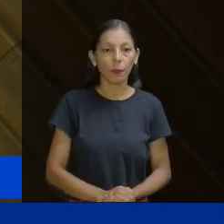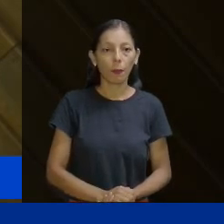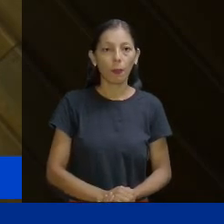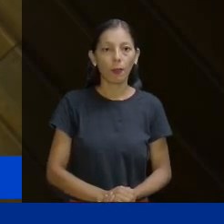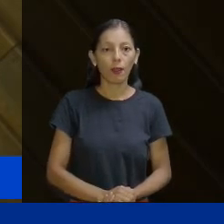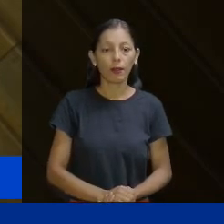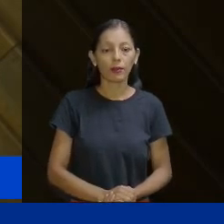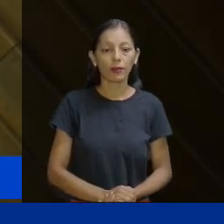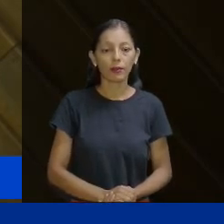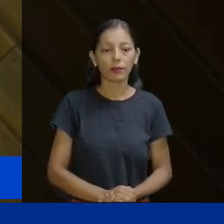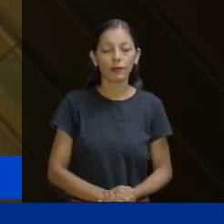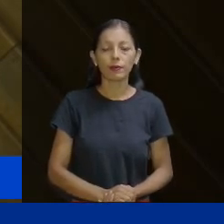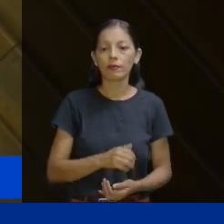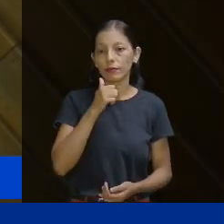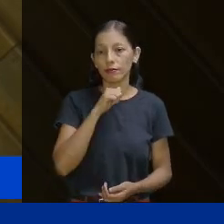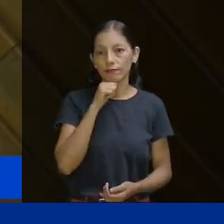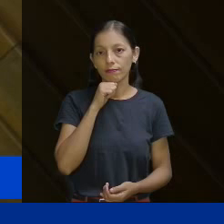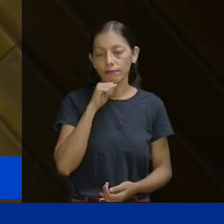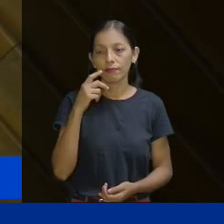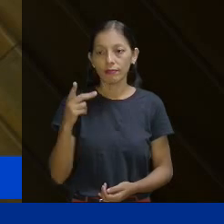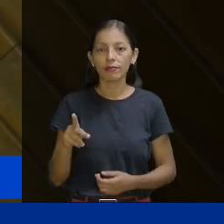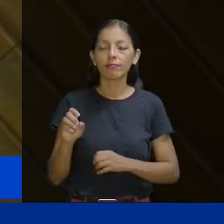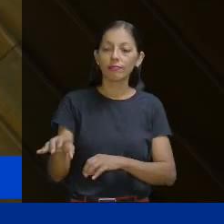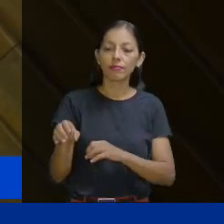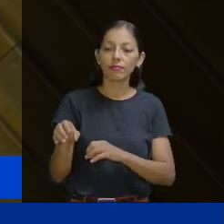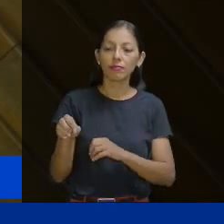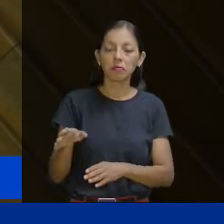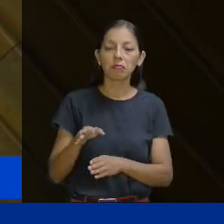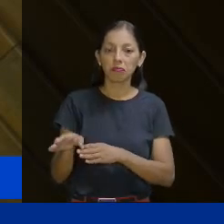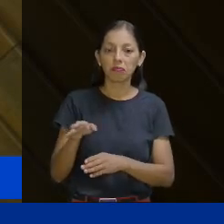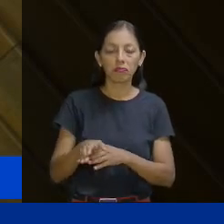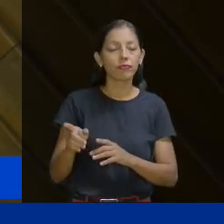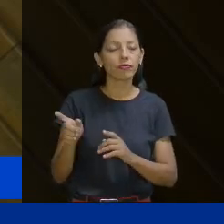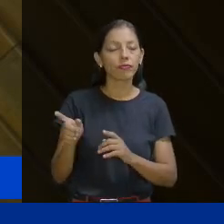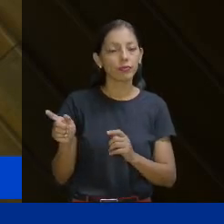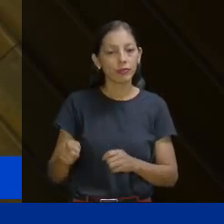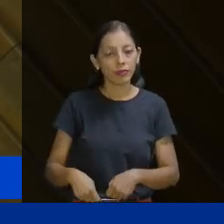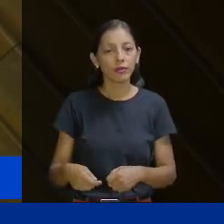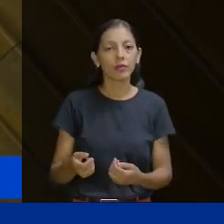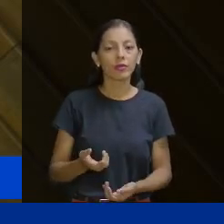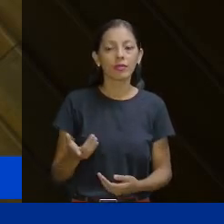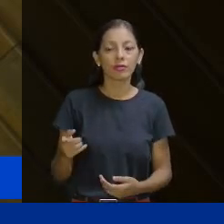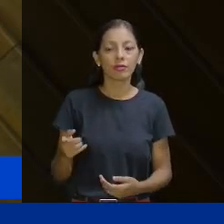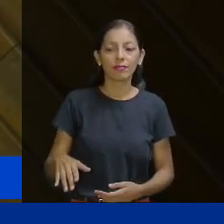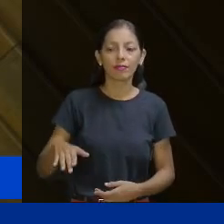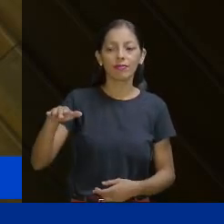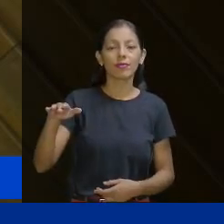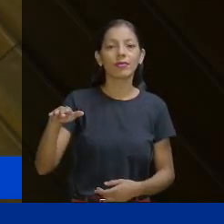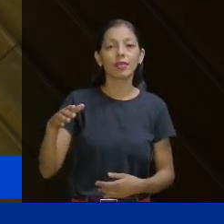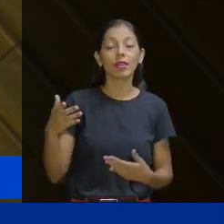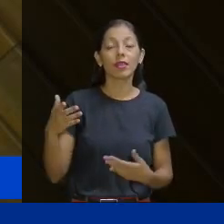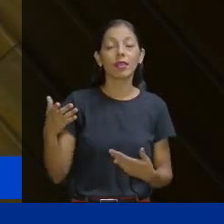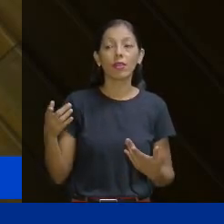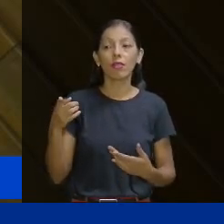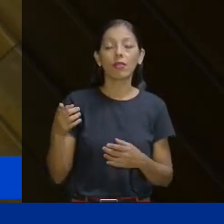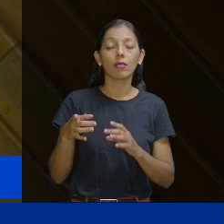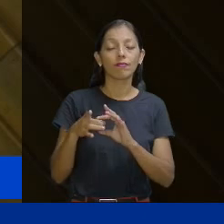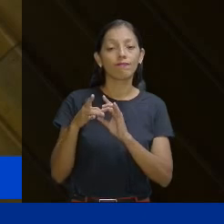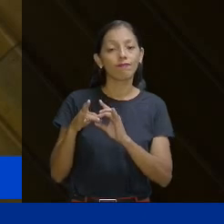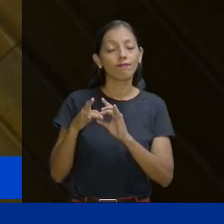criar a pessoa que o Valentim é, que tem um amor imenso pela mãe,